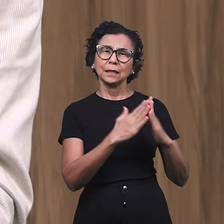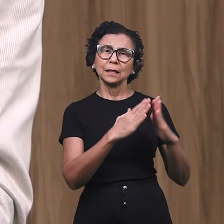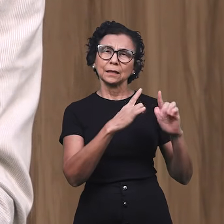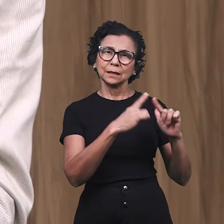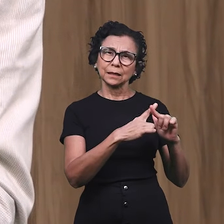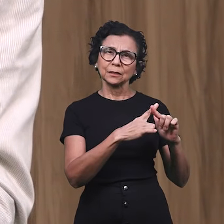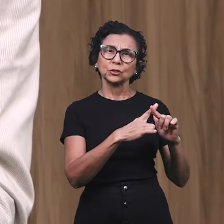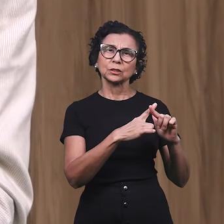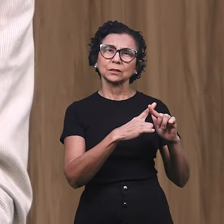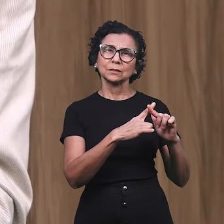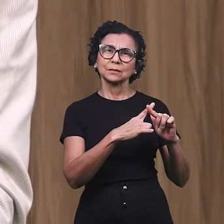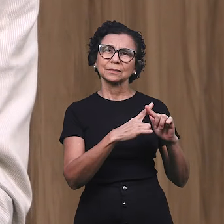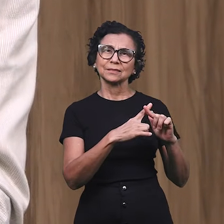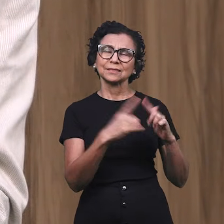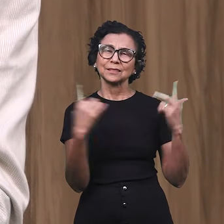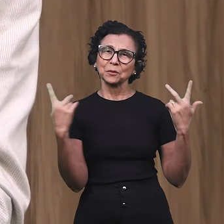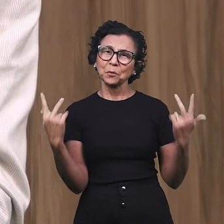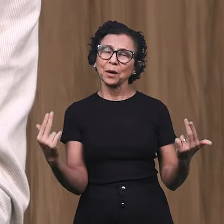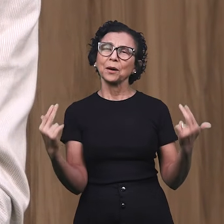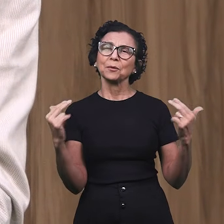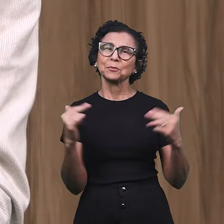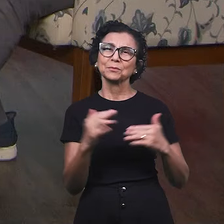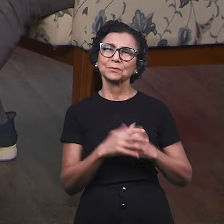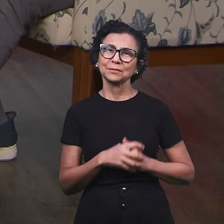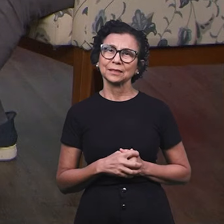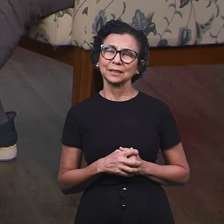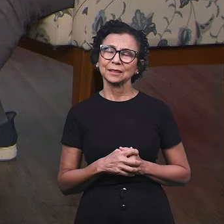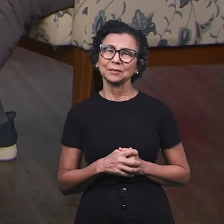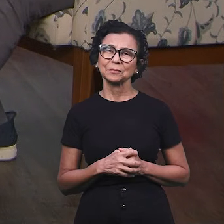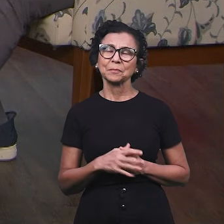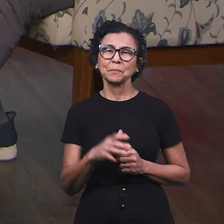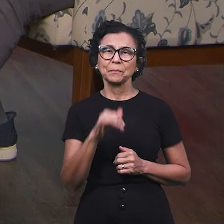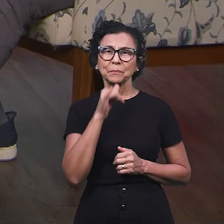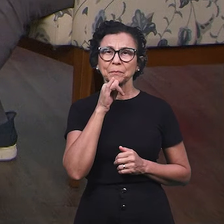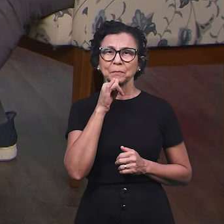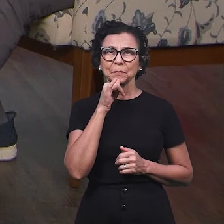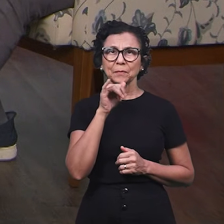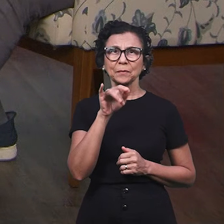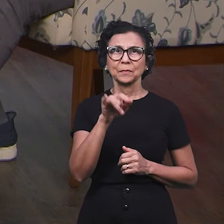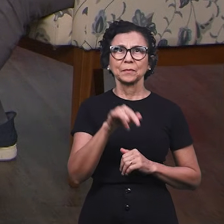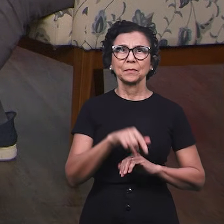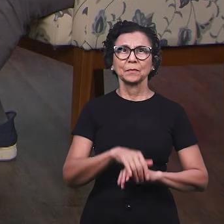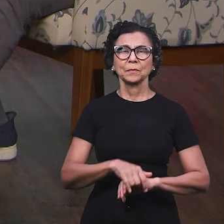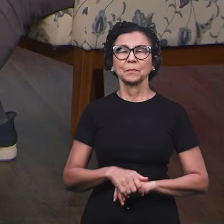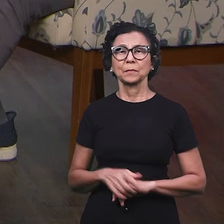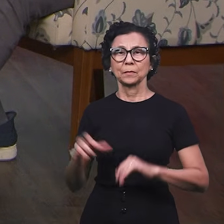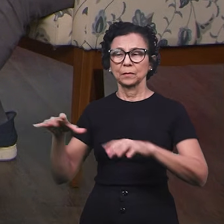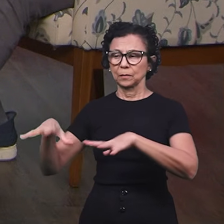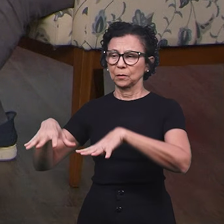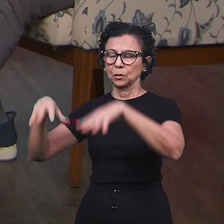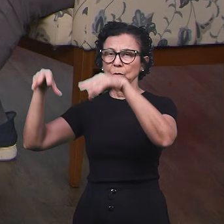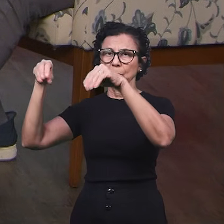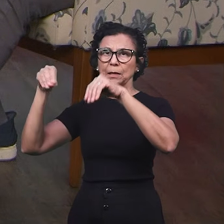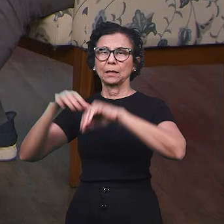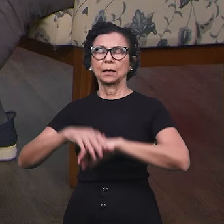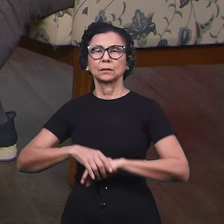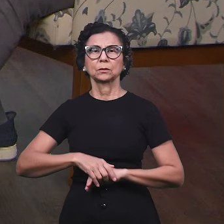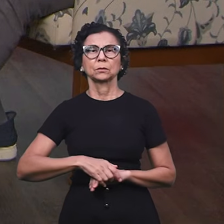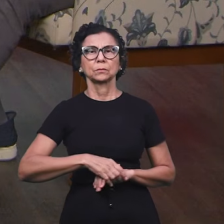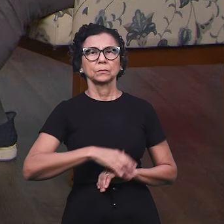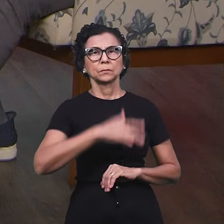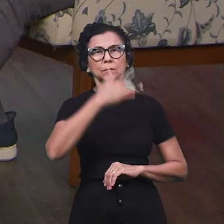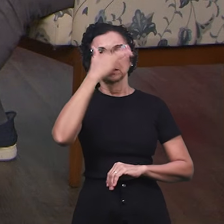mesmos elementos que você encontra na igreja. Verdade. Uma coisa lembrava a outra. Por exemplo, se alguém tivesse entrado primeiro no